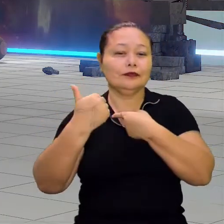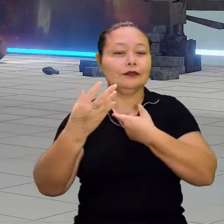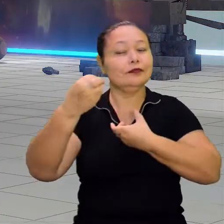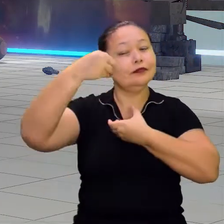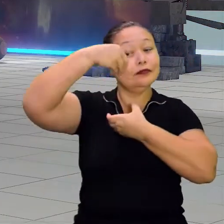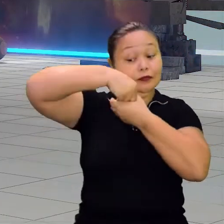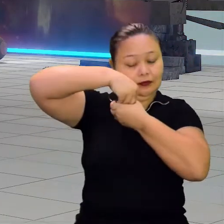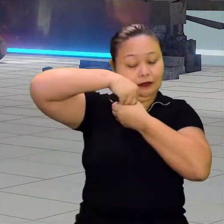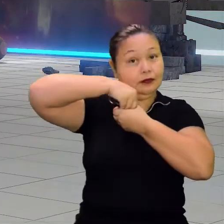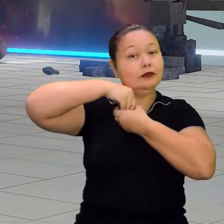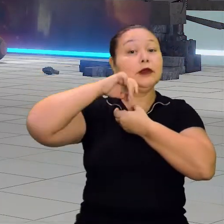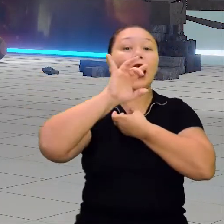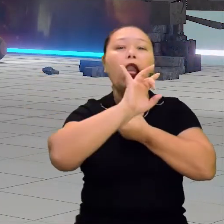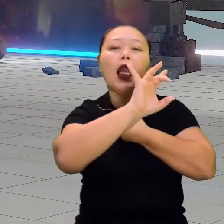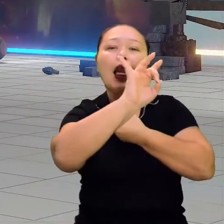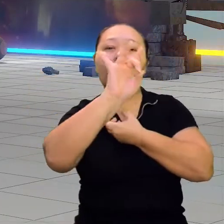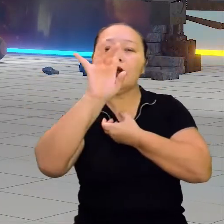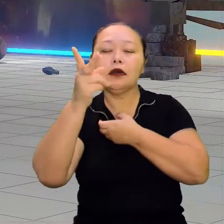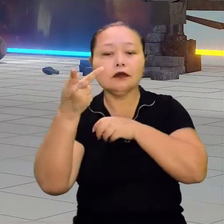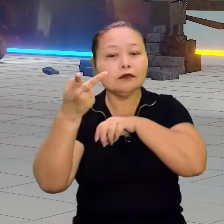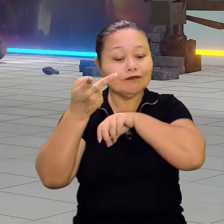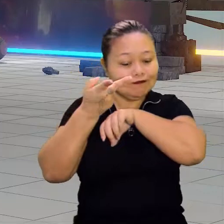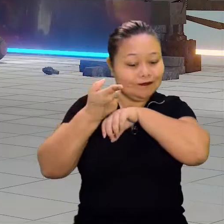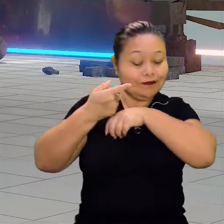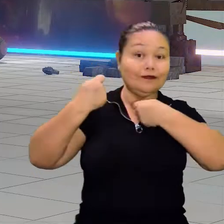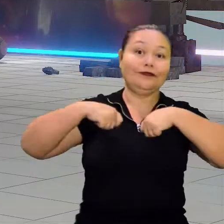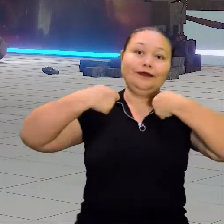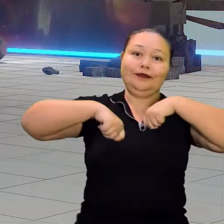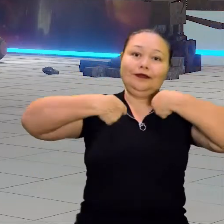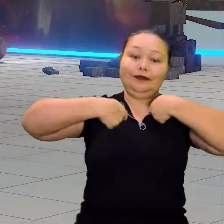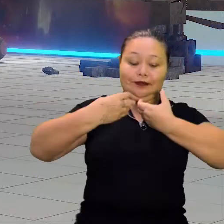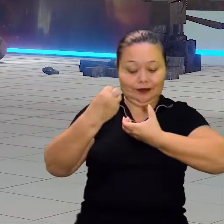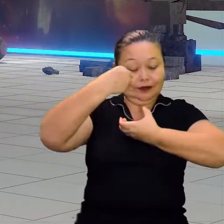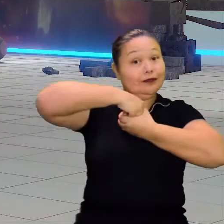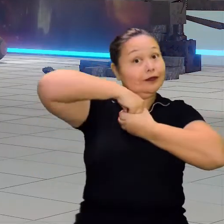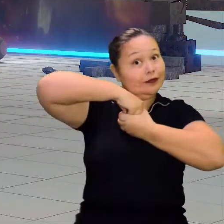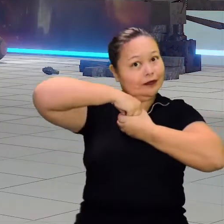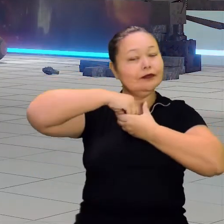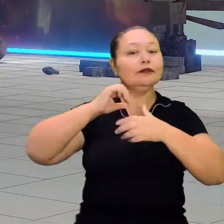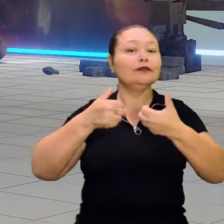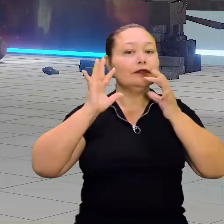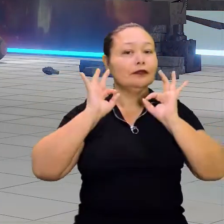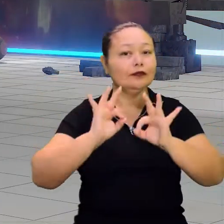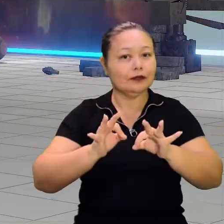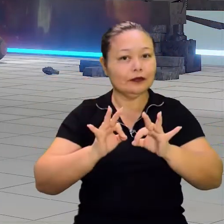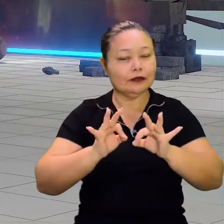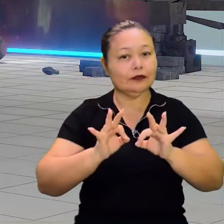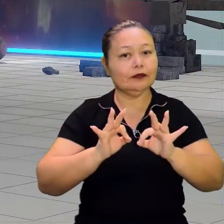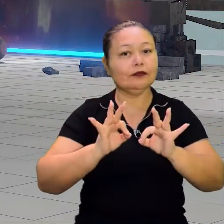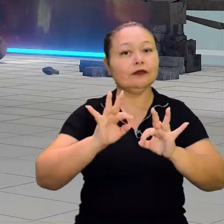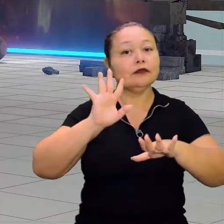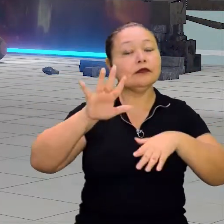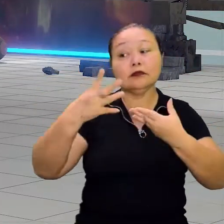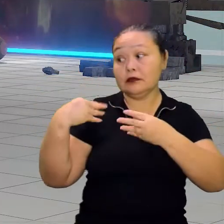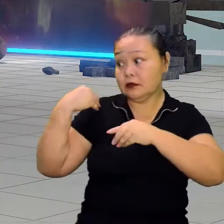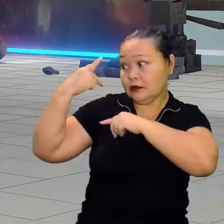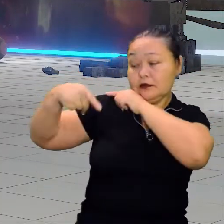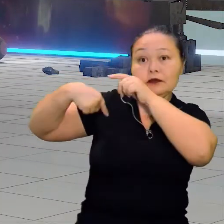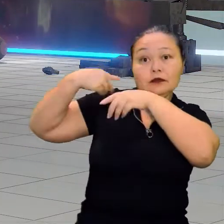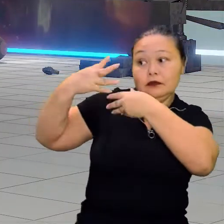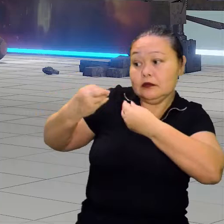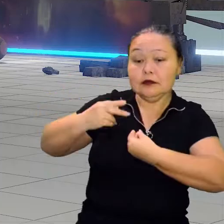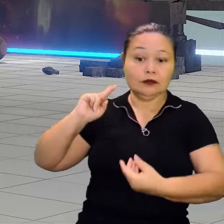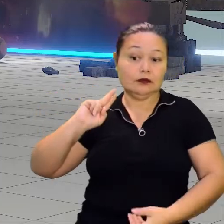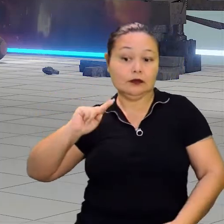interior, que cada um busca essa necessidade. Tá certo? Por isso que, ao herdarmos isso